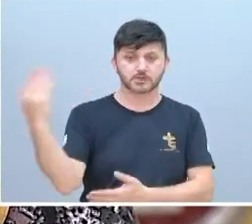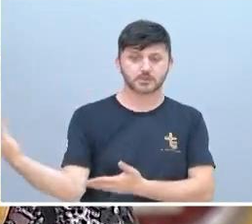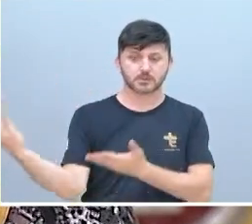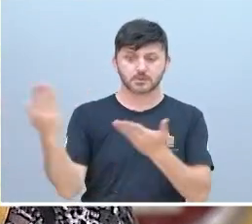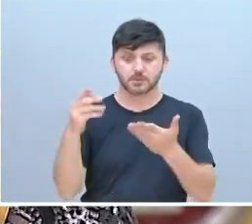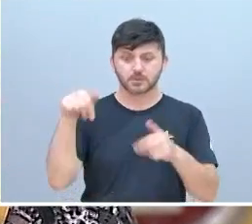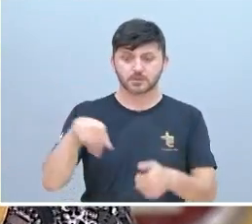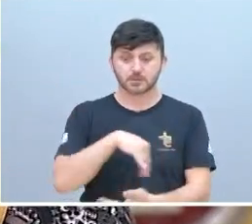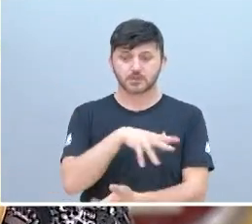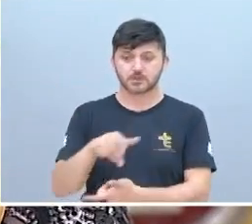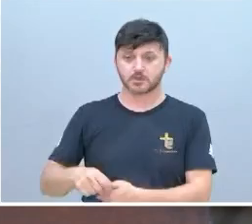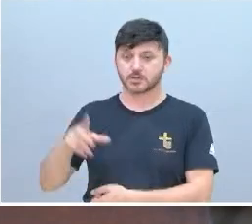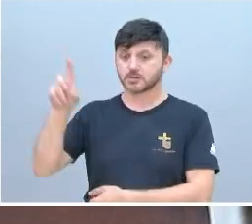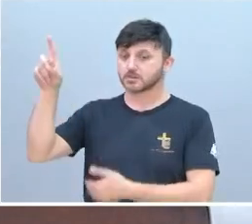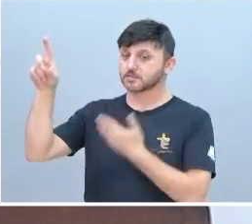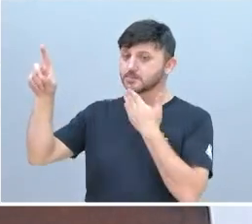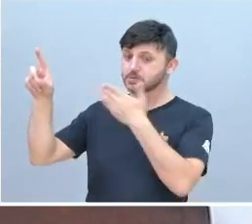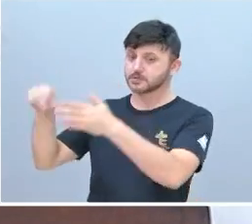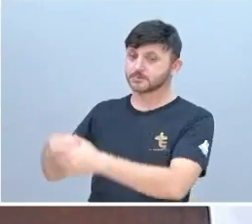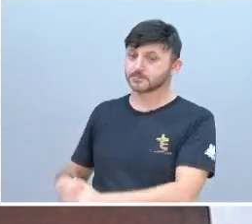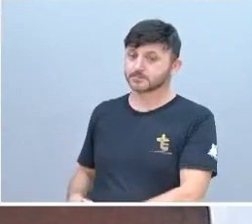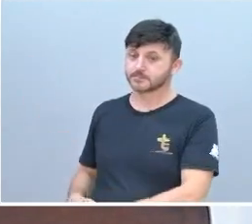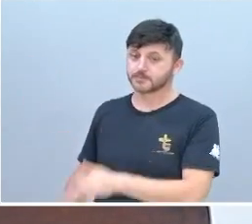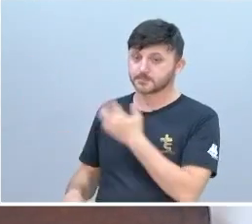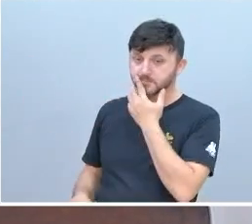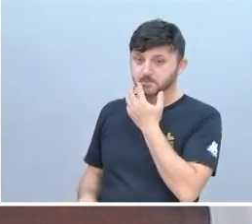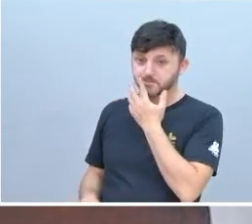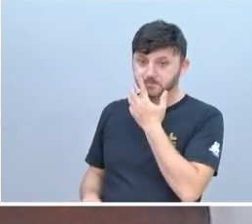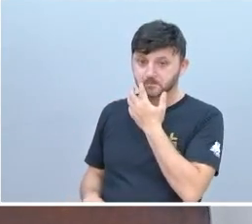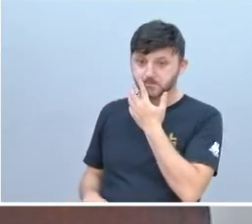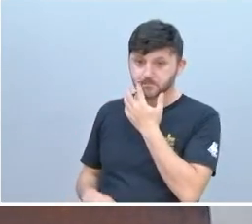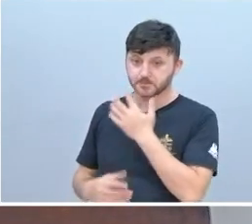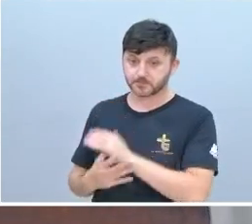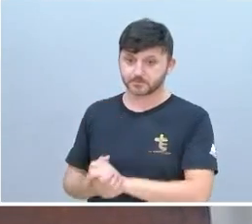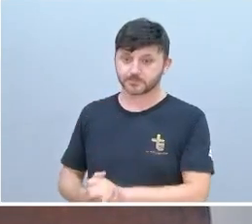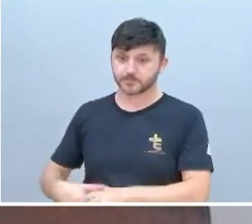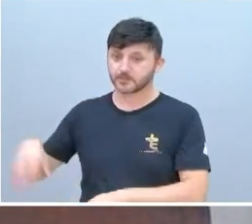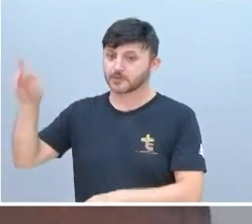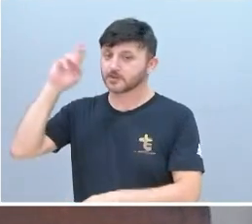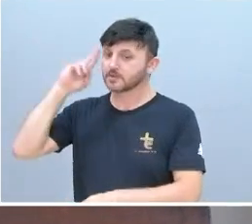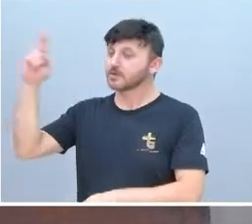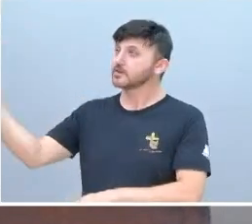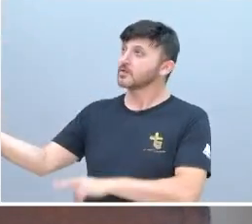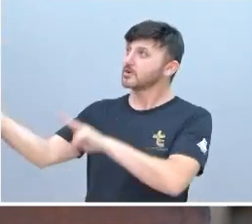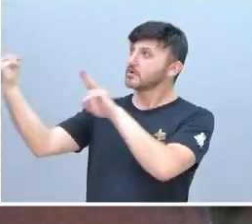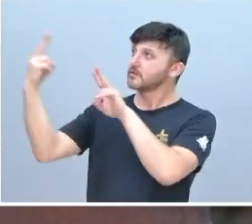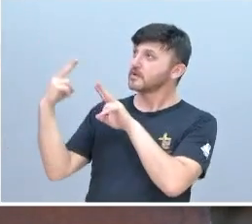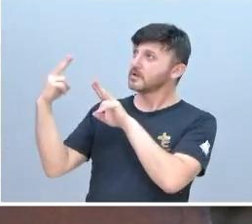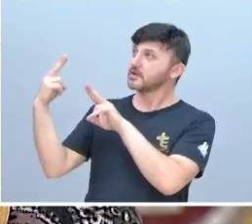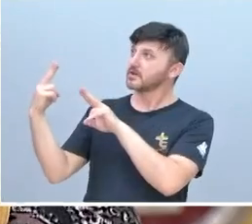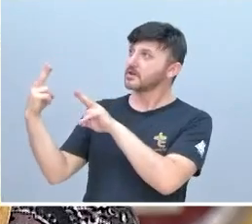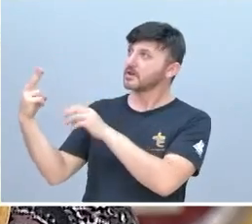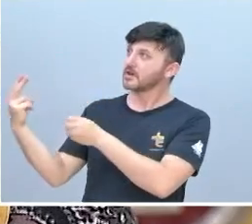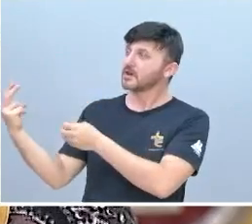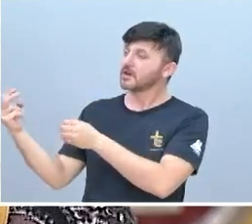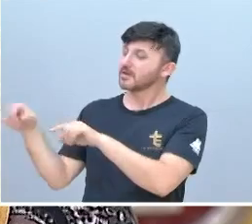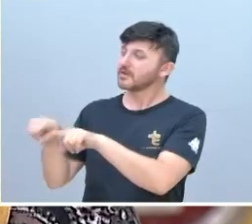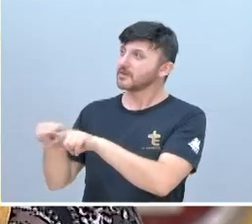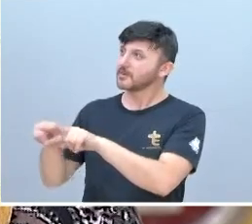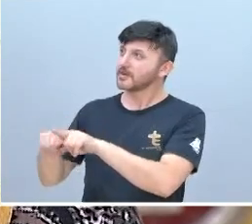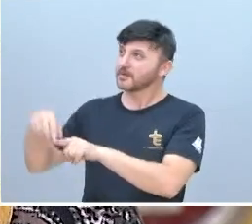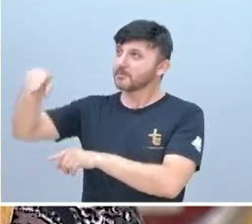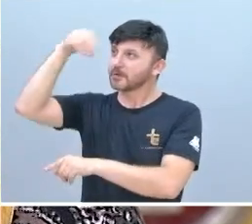presença, nós vos pedimos. Atendei-nos, Senhor, e reavivai o nosso batismo.